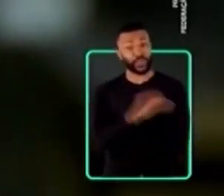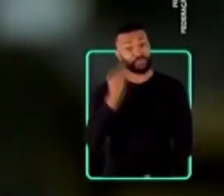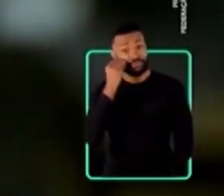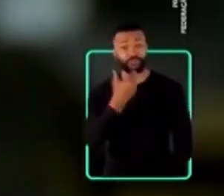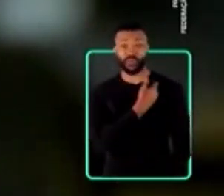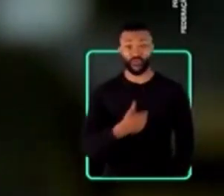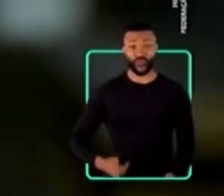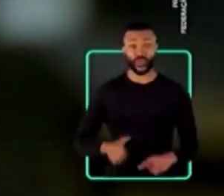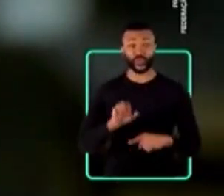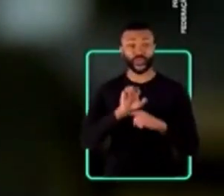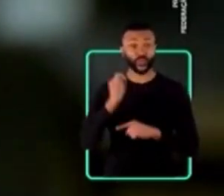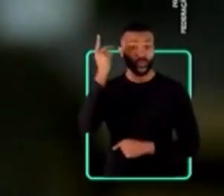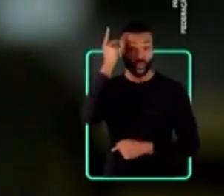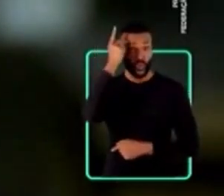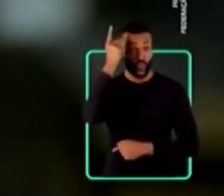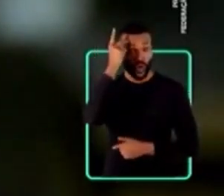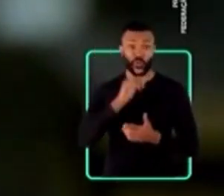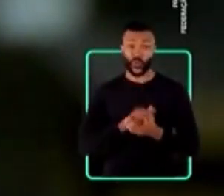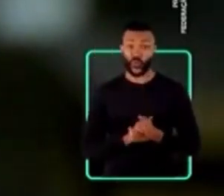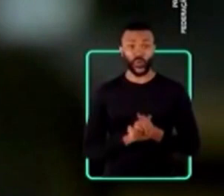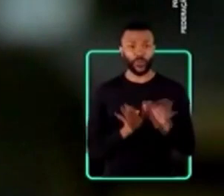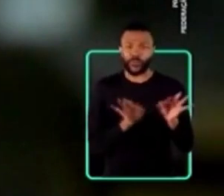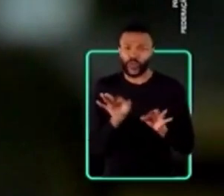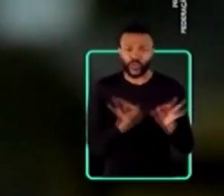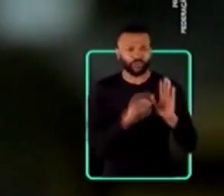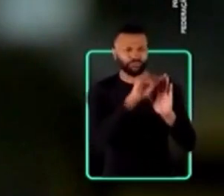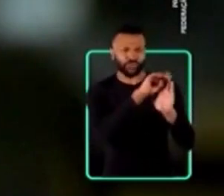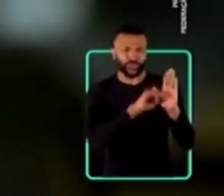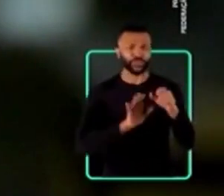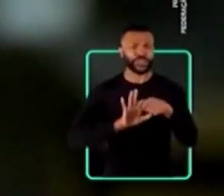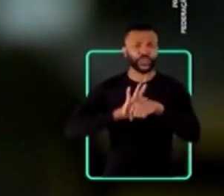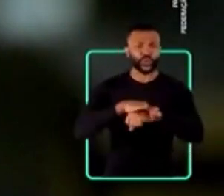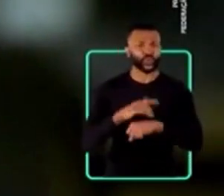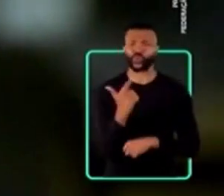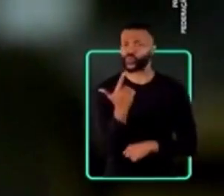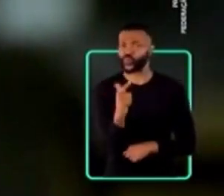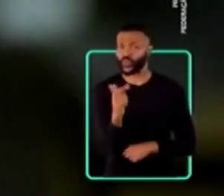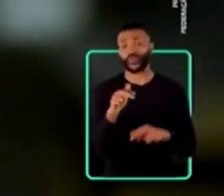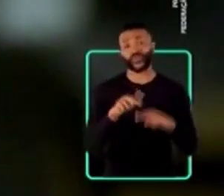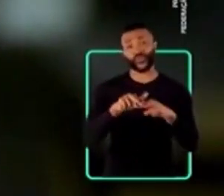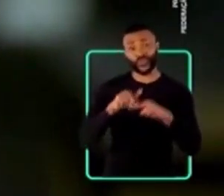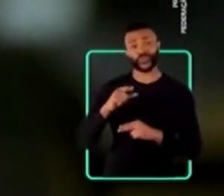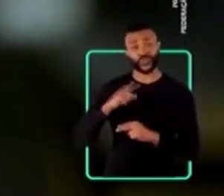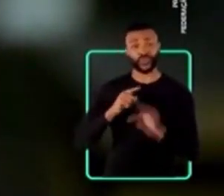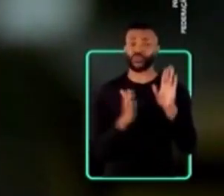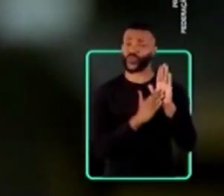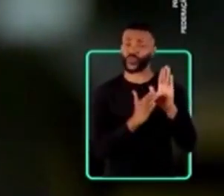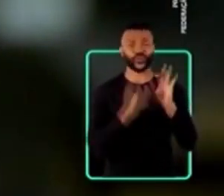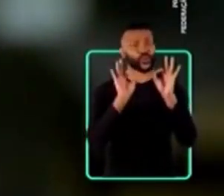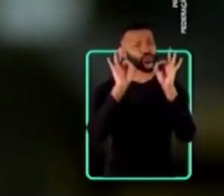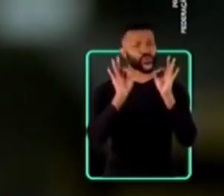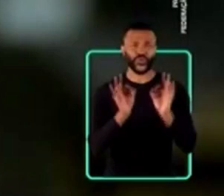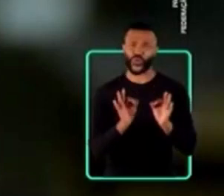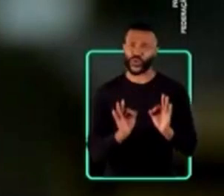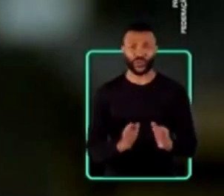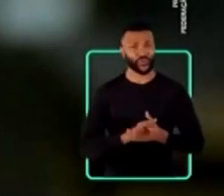disputa o governo do estado de São Paulo, não tem programa de segurança pública, por isso que traz uma proposta